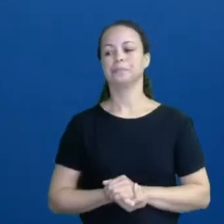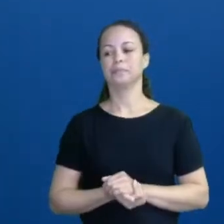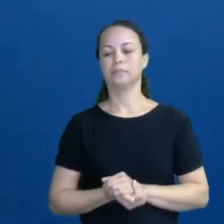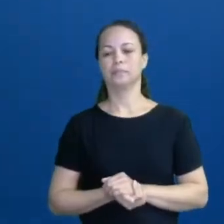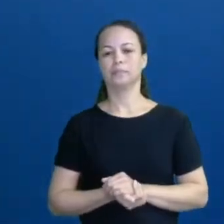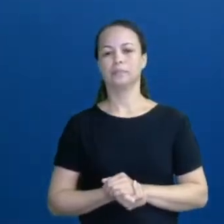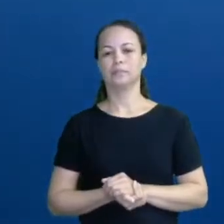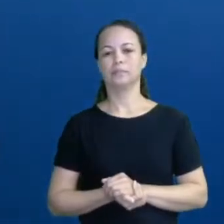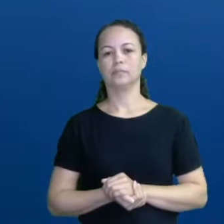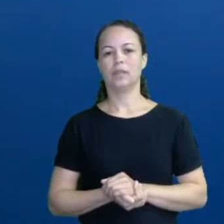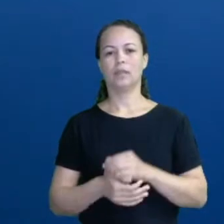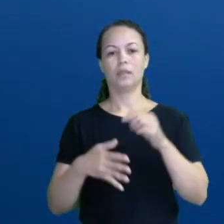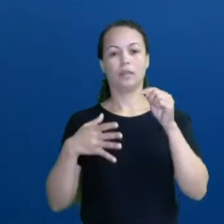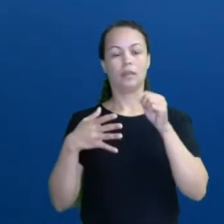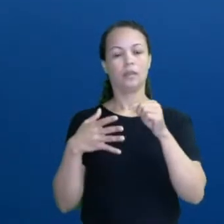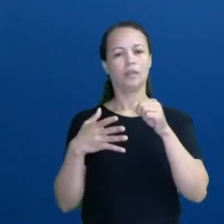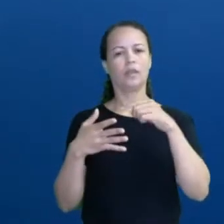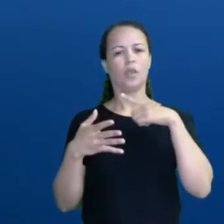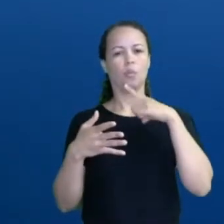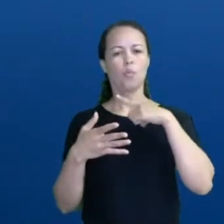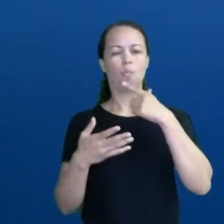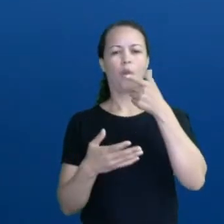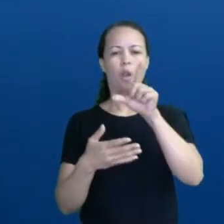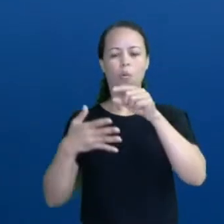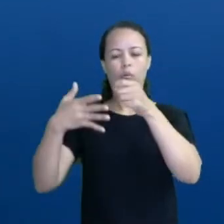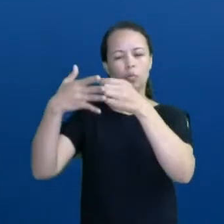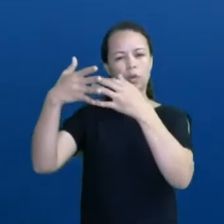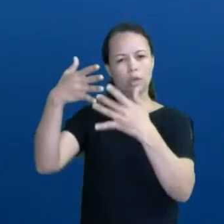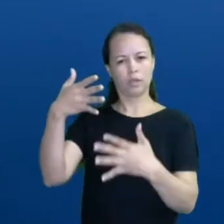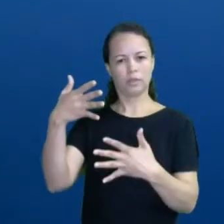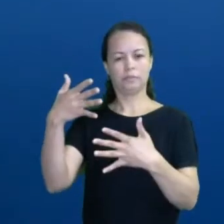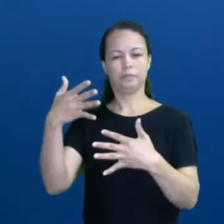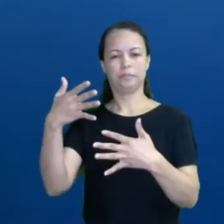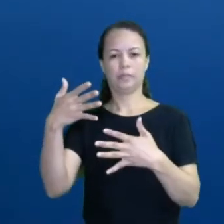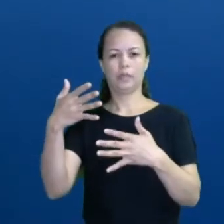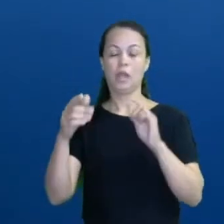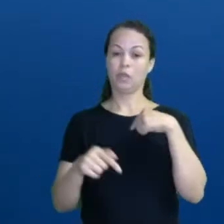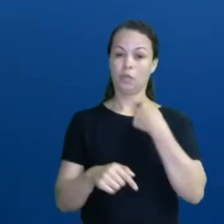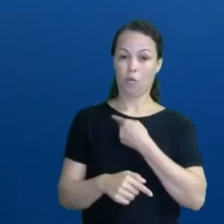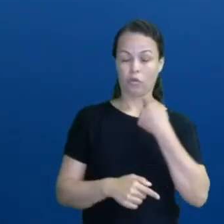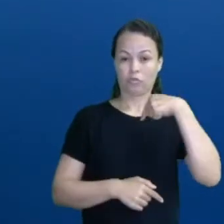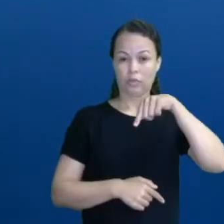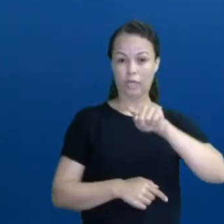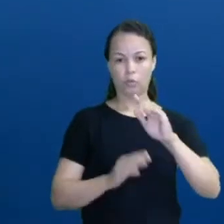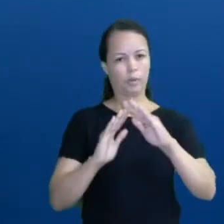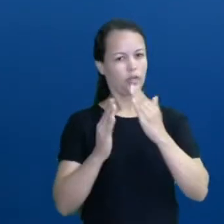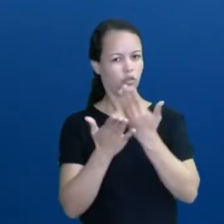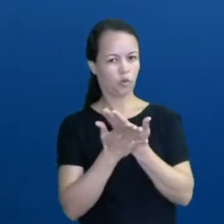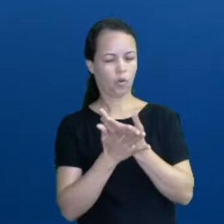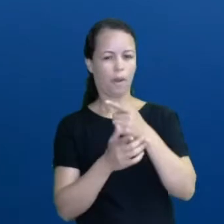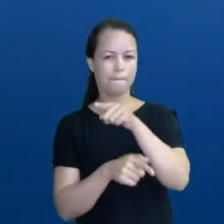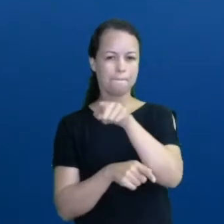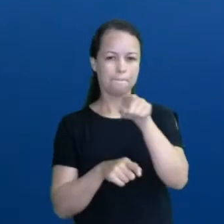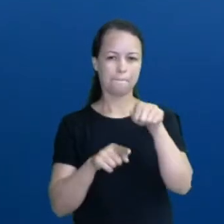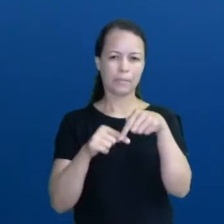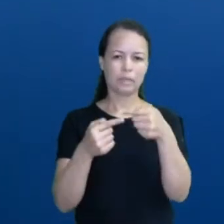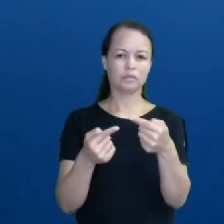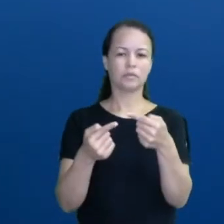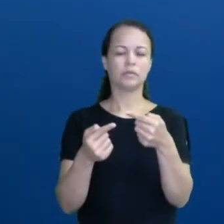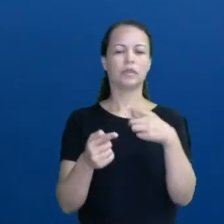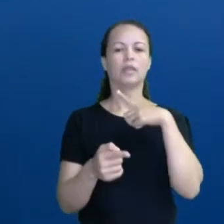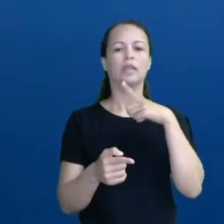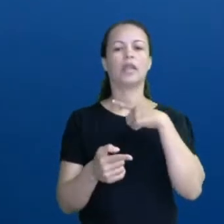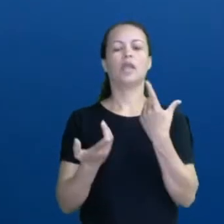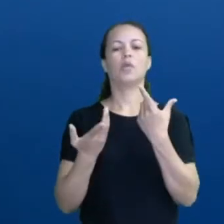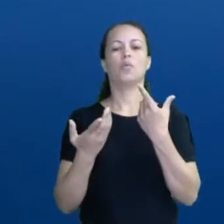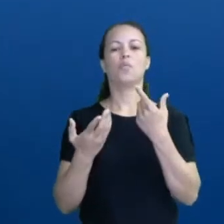Aqui, eu tenho uma outra lista. A gente não está indo para a escola, mas se você está tendo aula online, certamente a professora